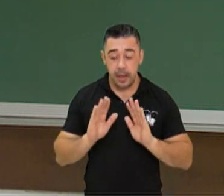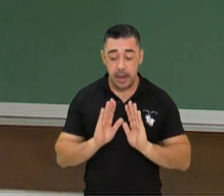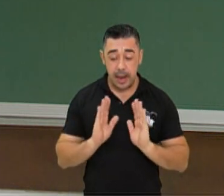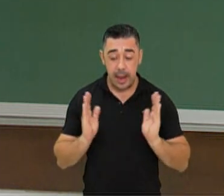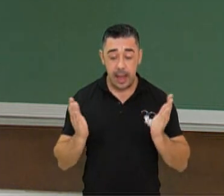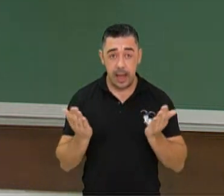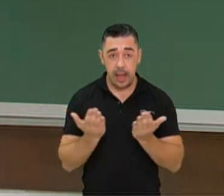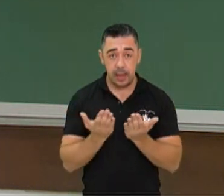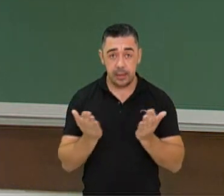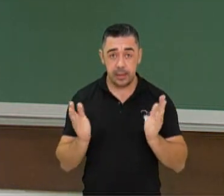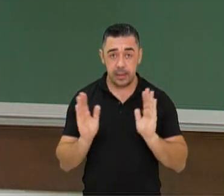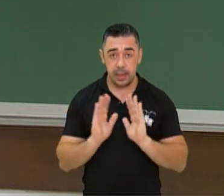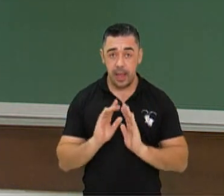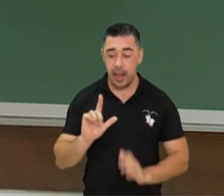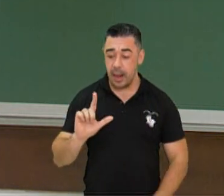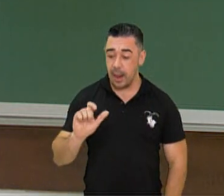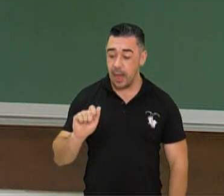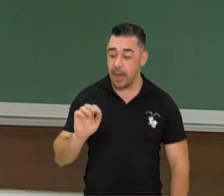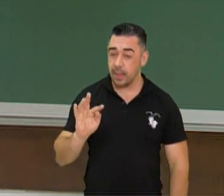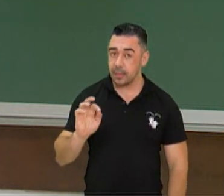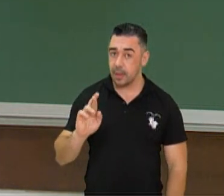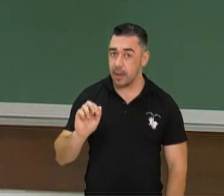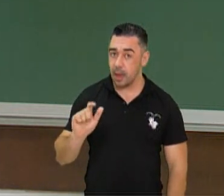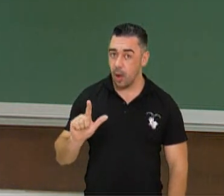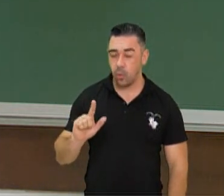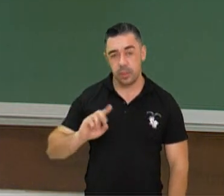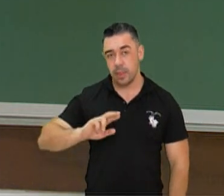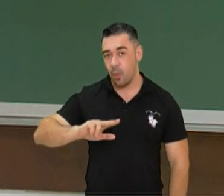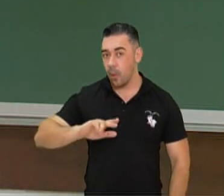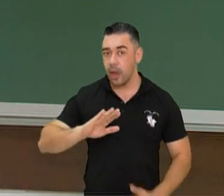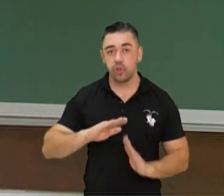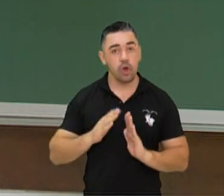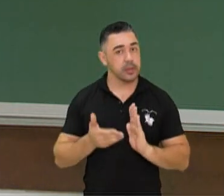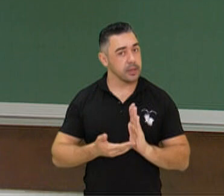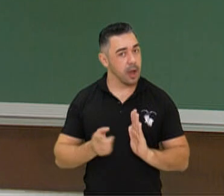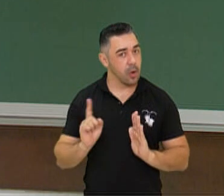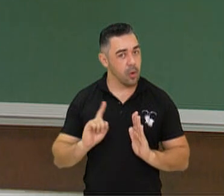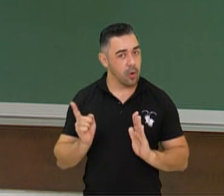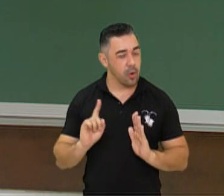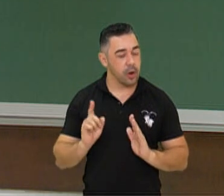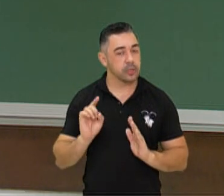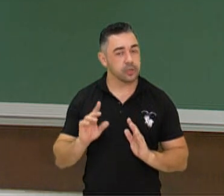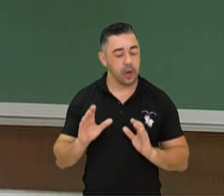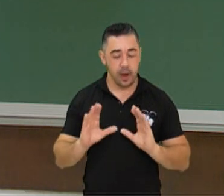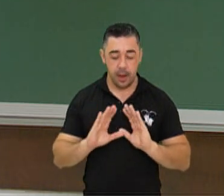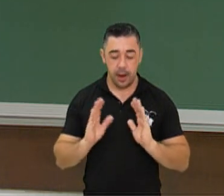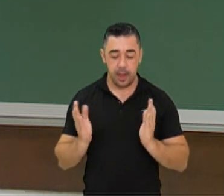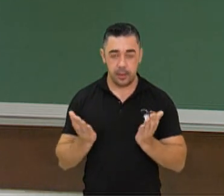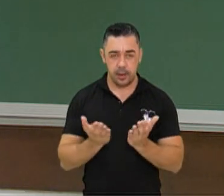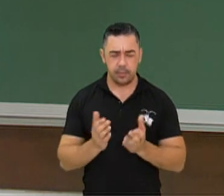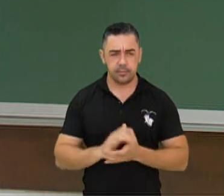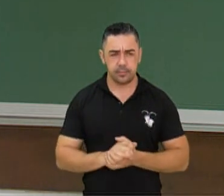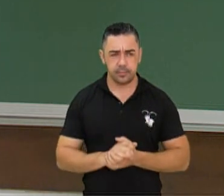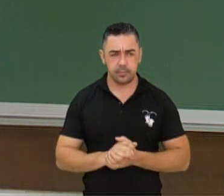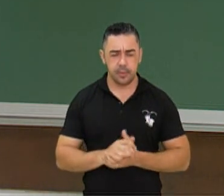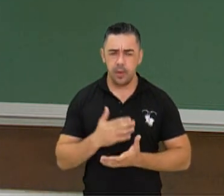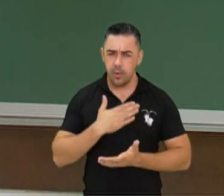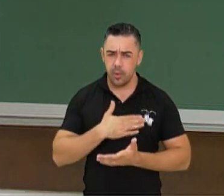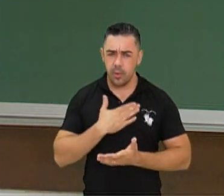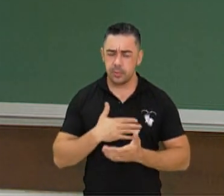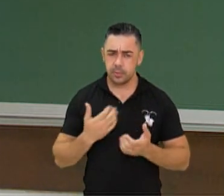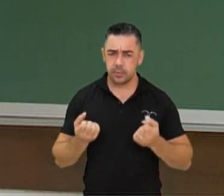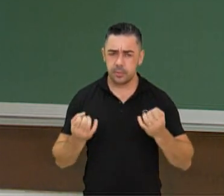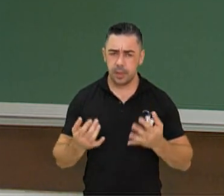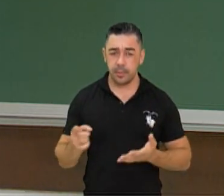lateral do balde. Então, não está perguntando qual que é a área total, e sim qual é a área lateral. E aquilo que eu sempre gosto de